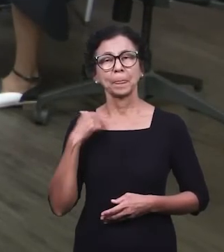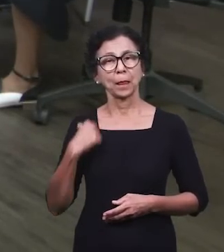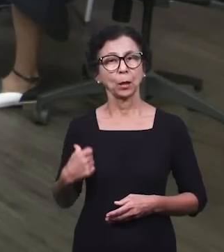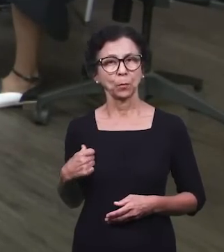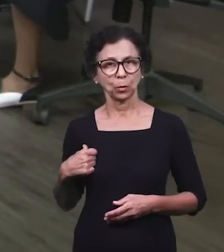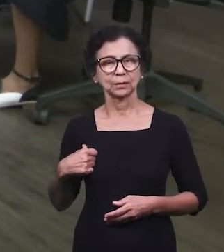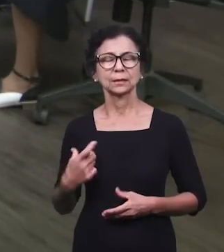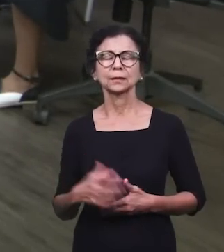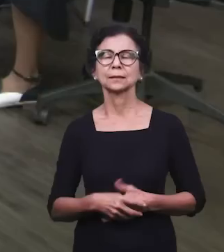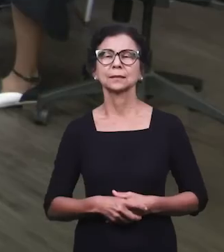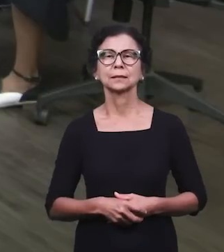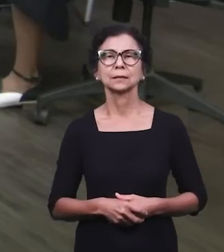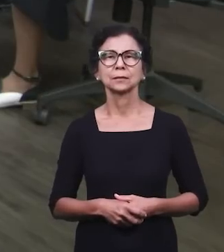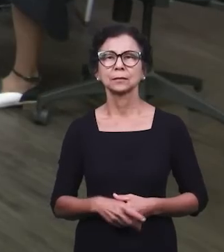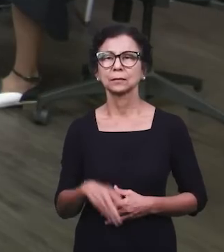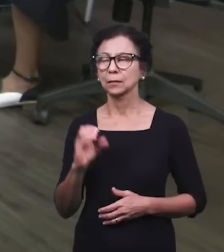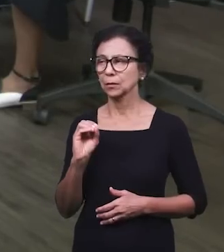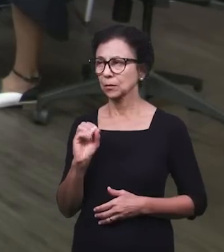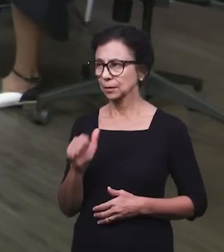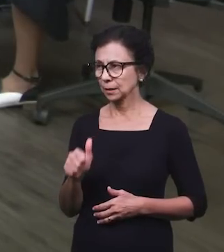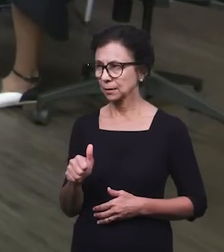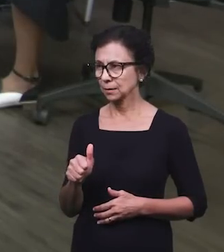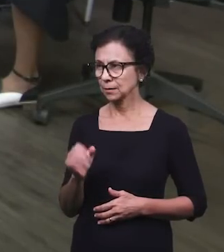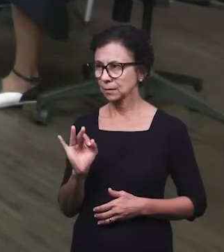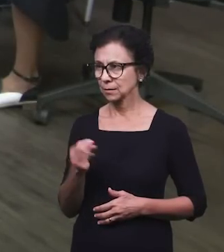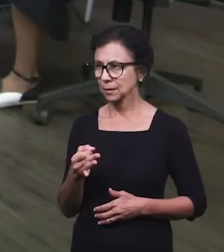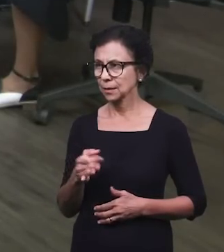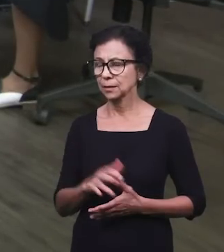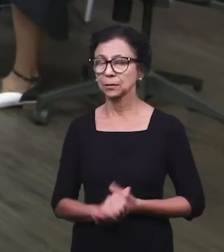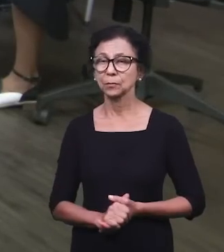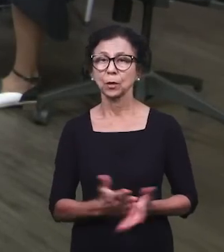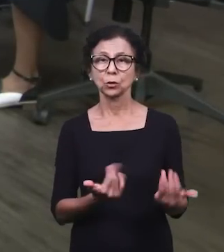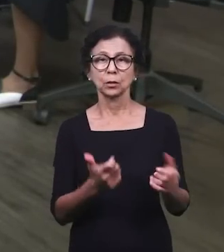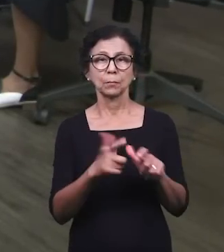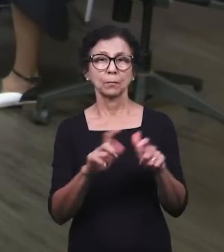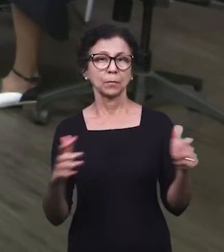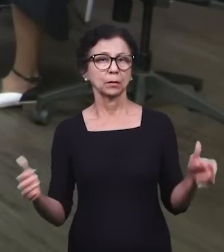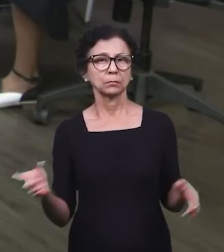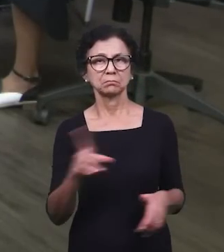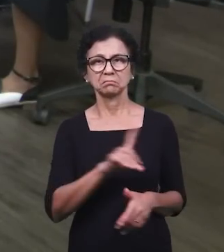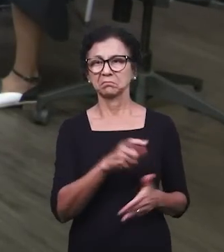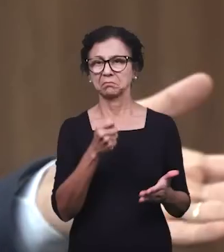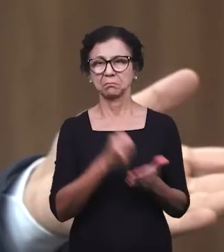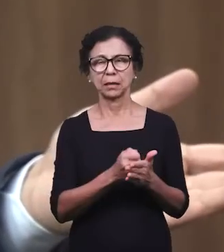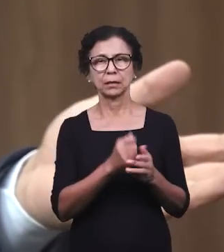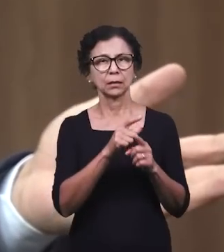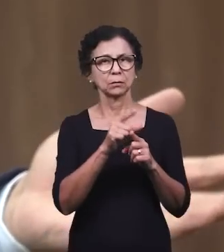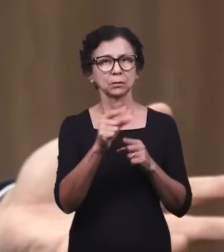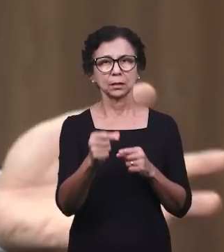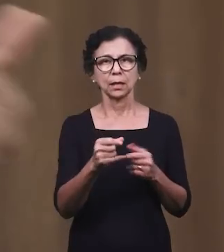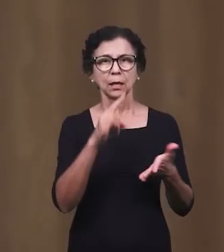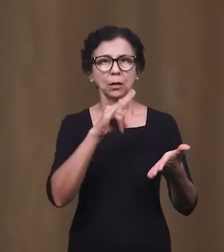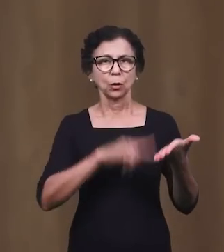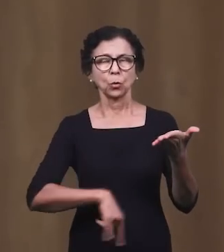correto? Então, por quê? Porque a maioria dos jovens não tem que pagar o aluguel, não tem que pagar a conta de luz, então esses